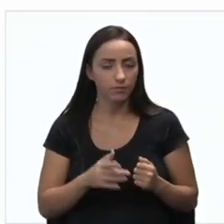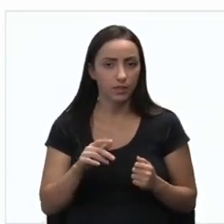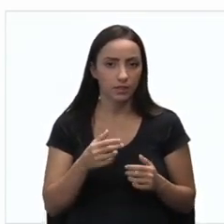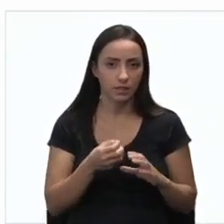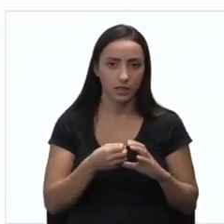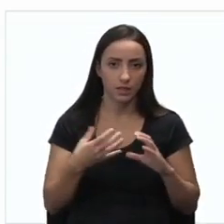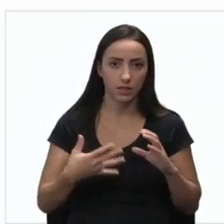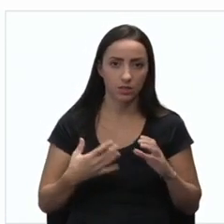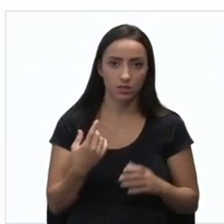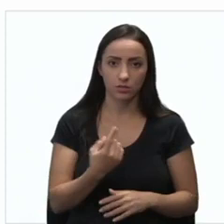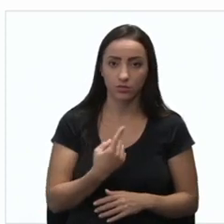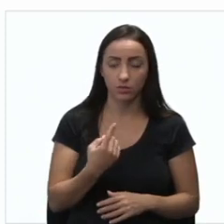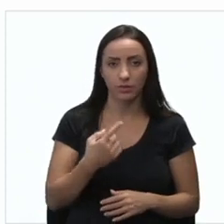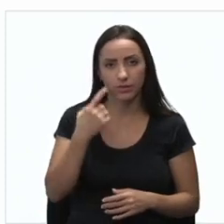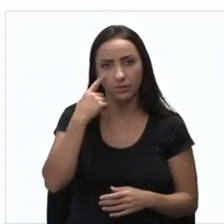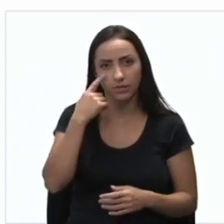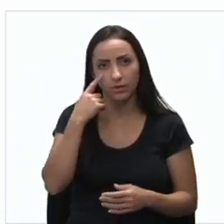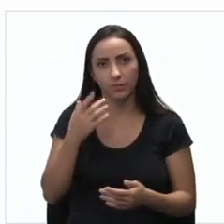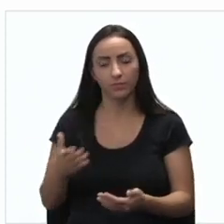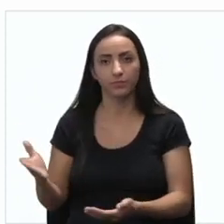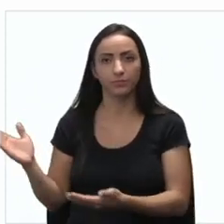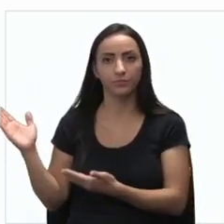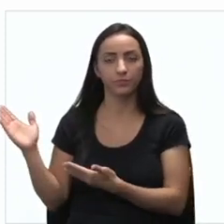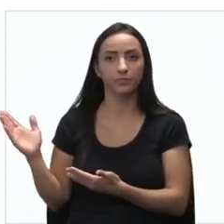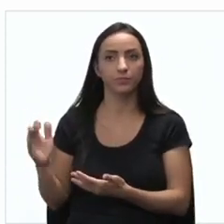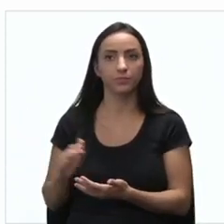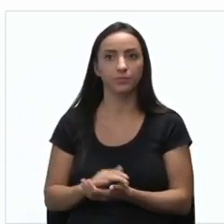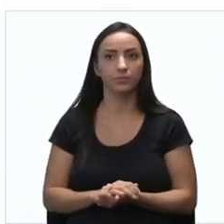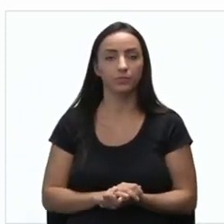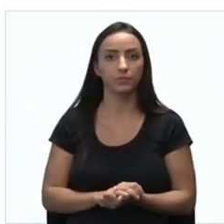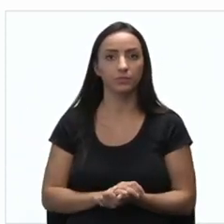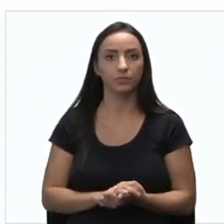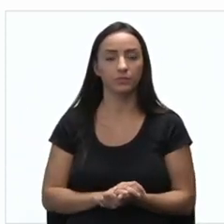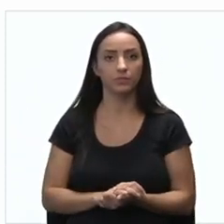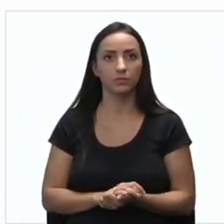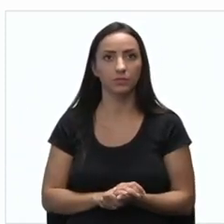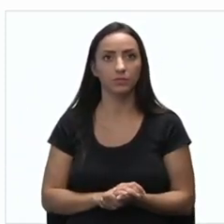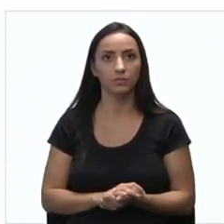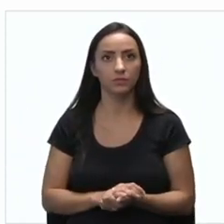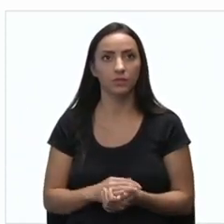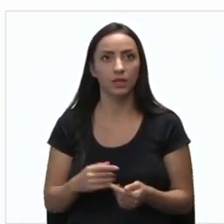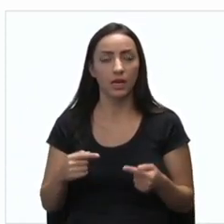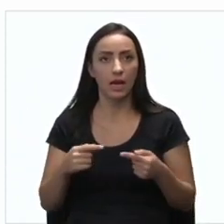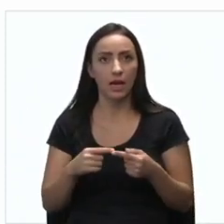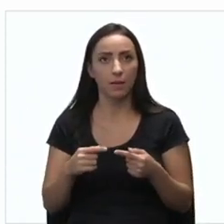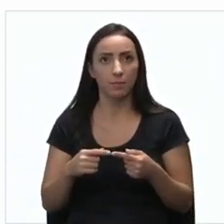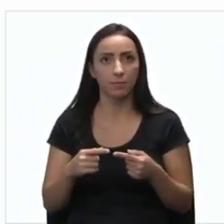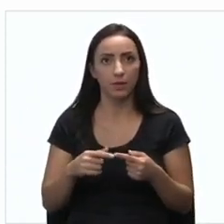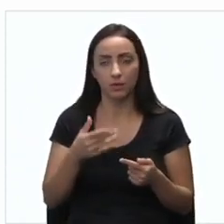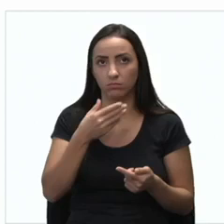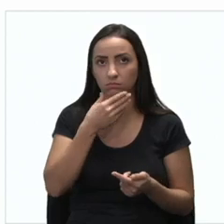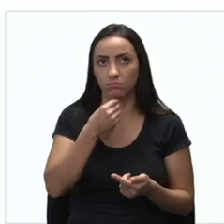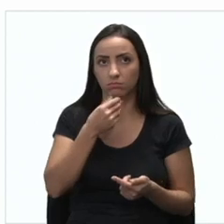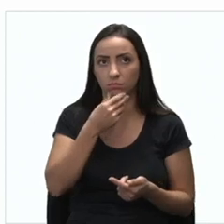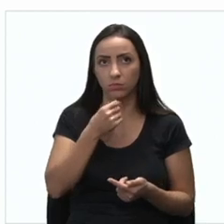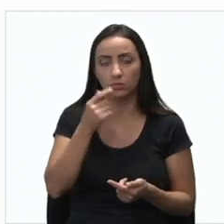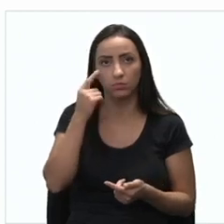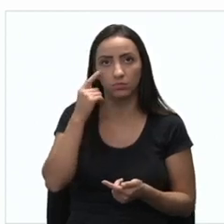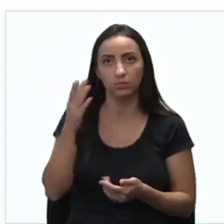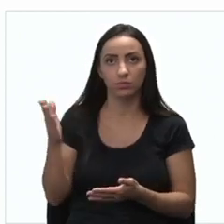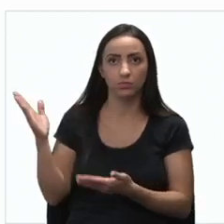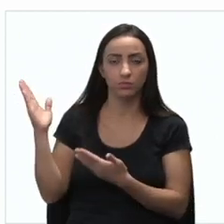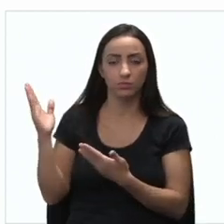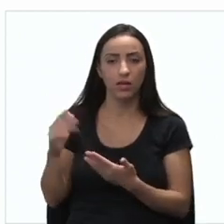individuais. Esse modelo aqui dos autores, né, Dowgren e Whitehead, ele aborda essa questão